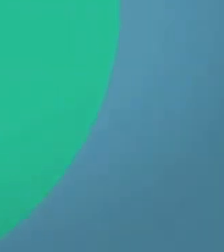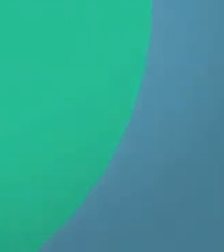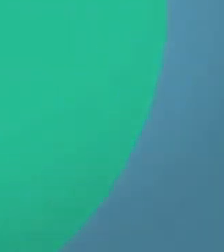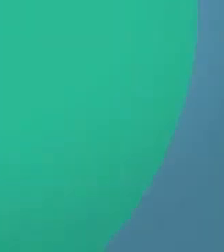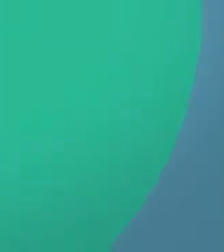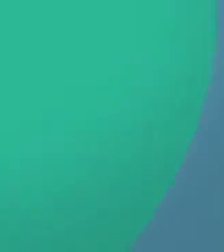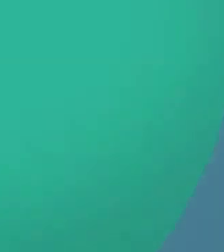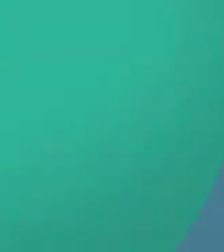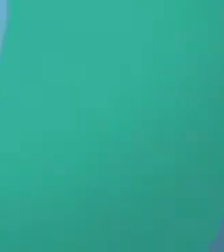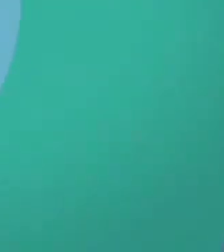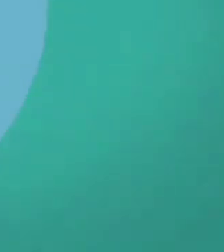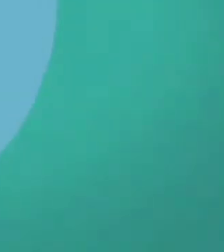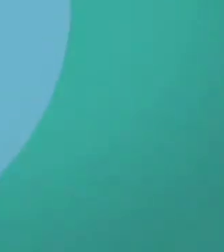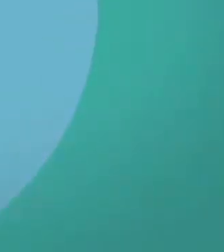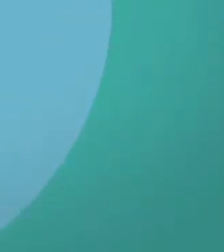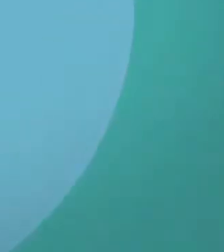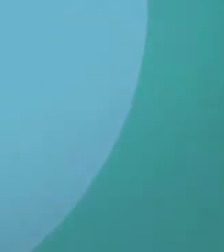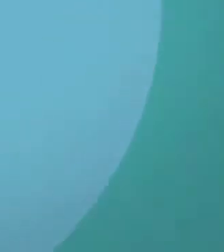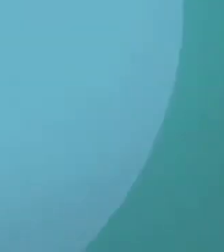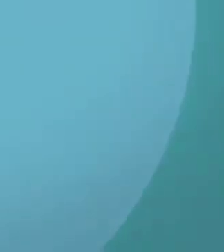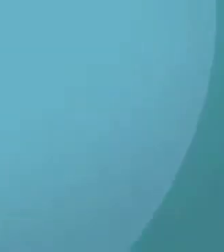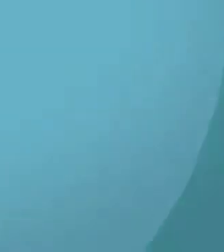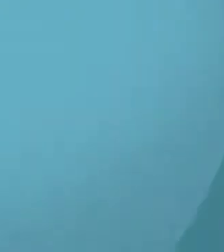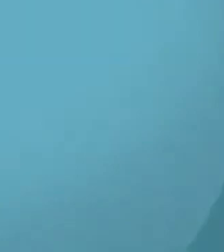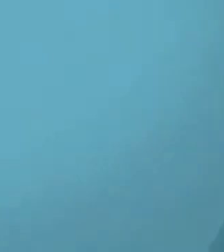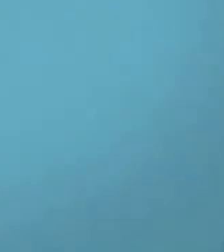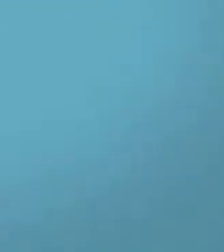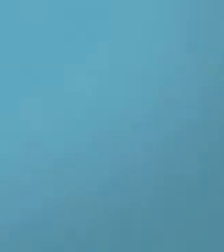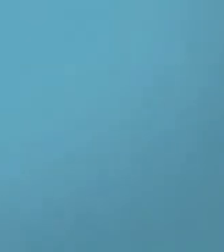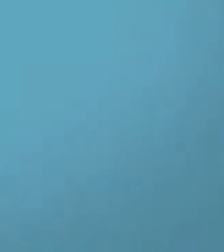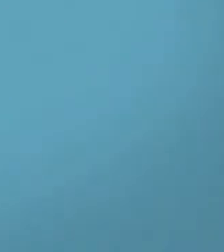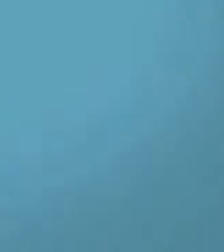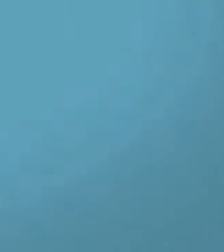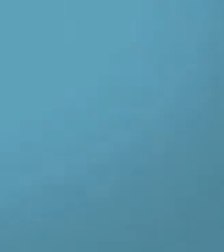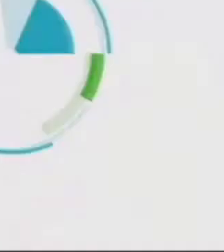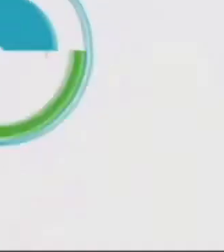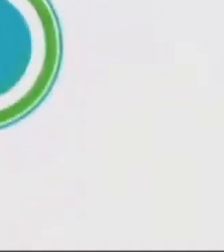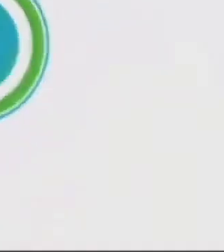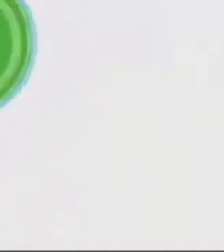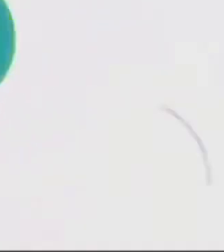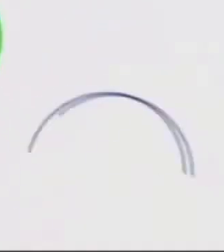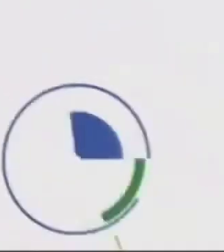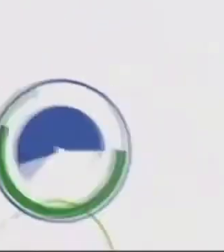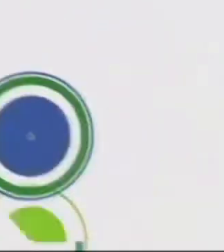Agora é só aproveitar o melhor do aplicativo do Centro de Mídias. Bons estudos!